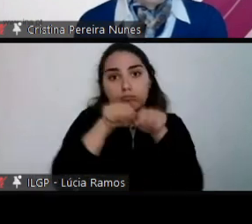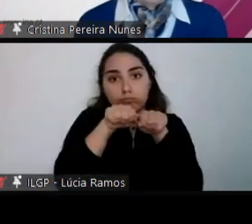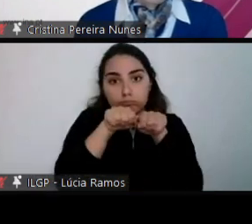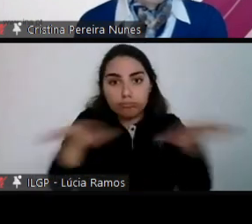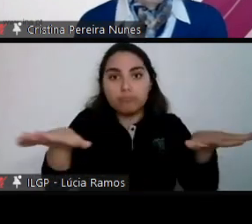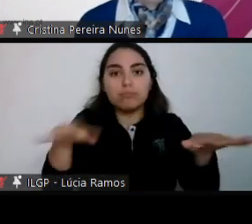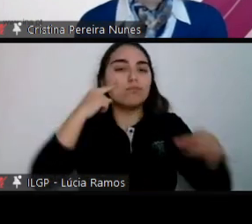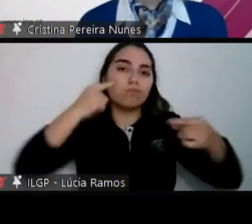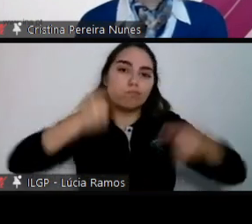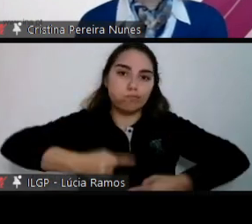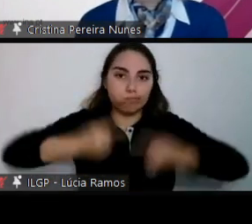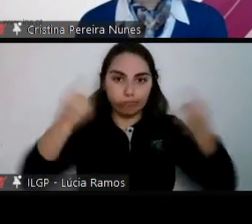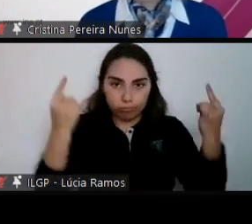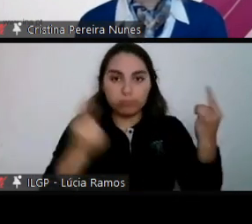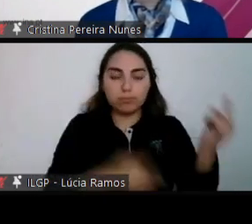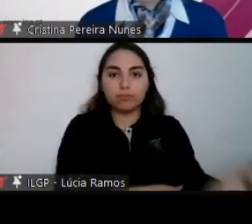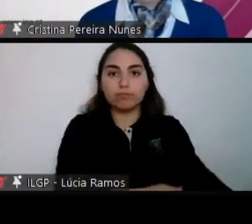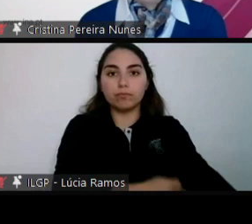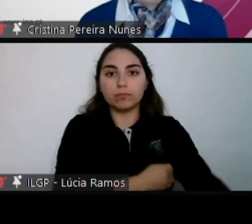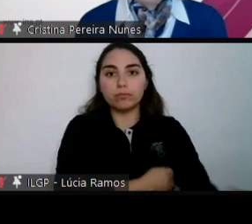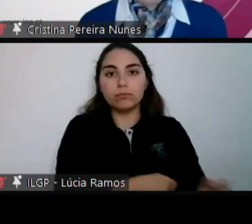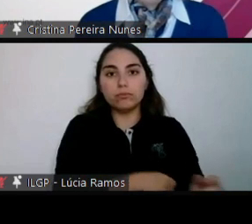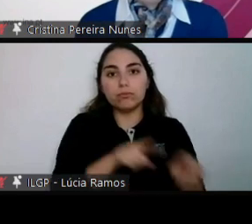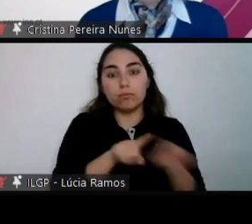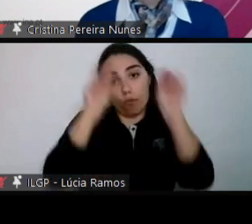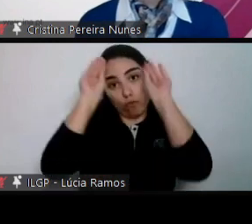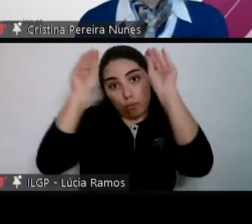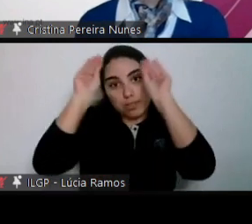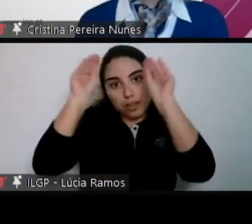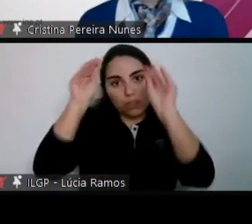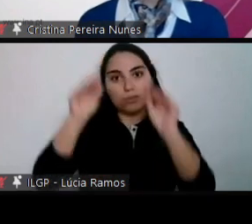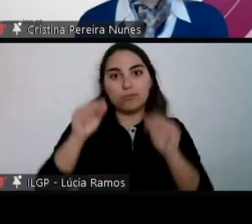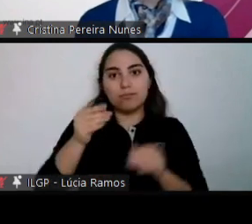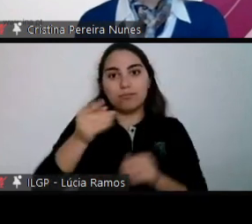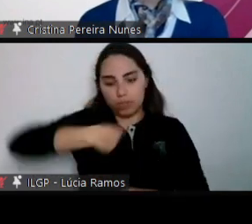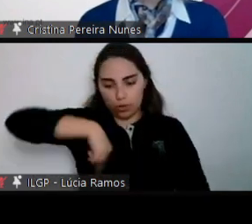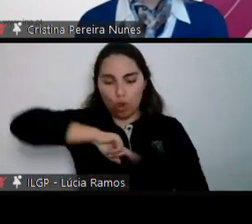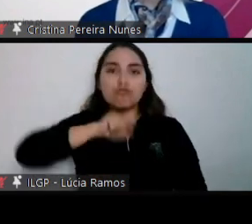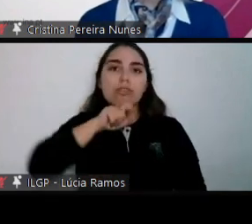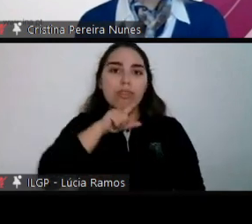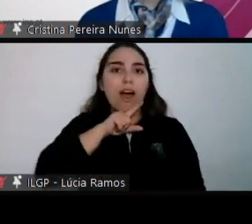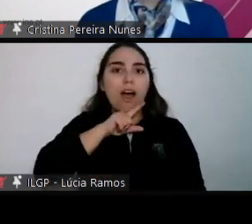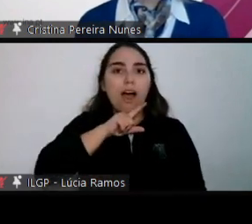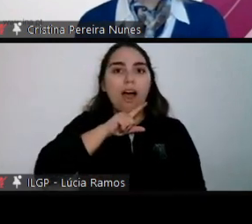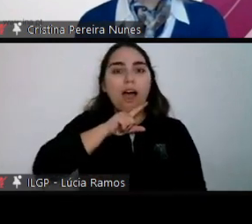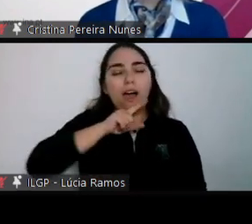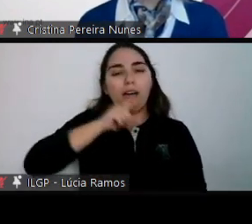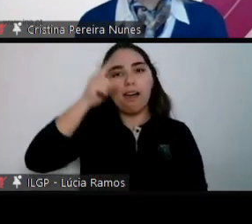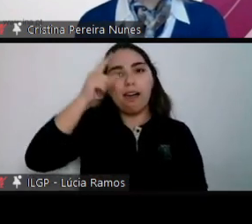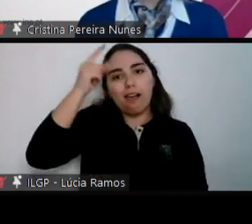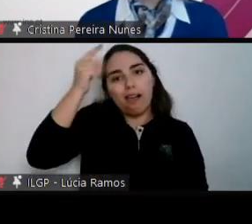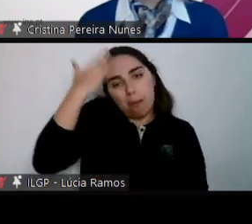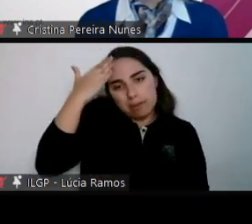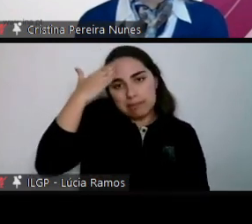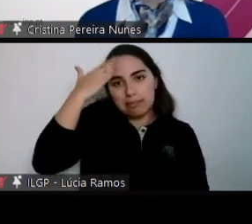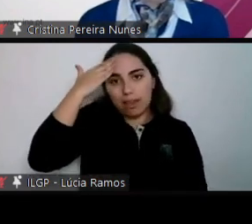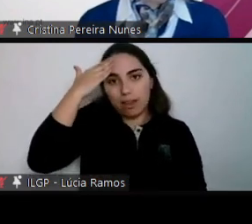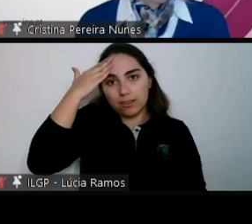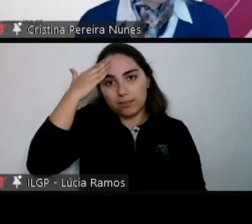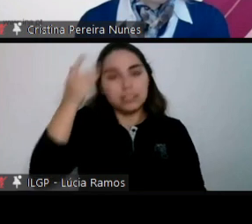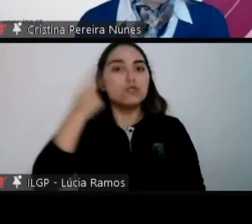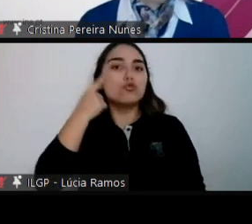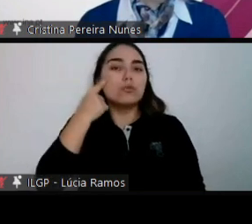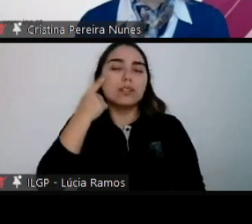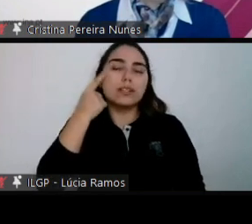disponibilizados de uma forma de formação, e com eles possamos todos capacitar-nos naquele caso, naquela área temática de Cloud, e as outras, em